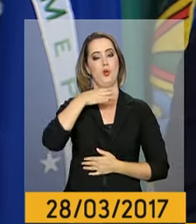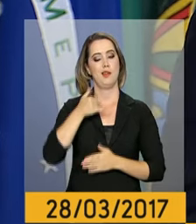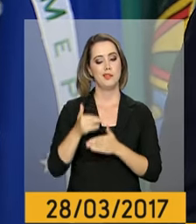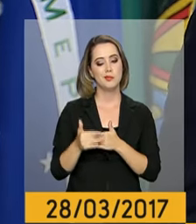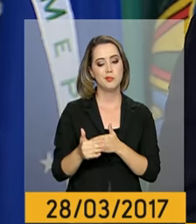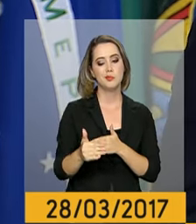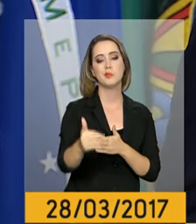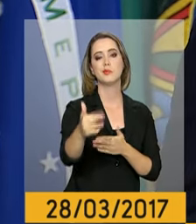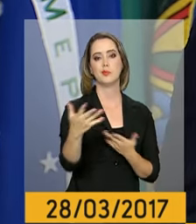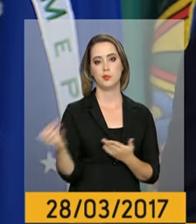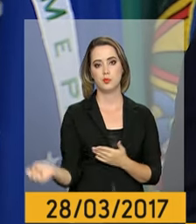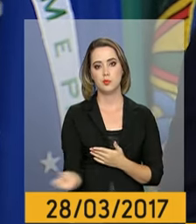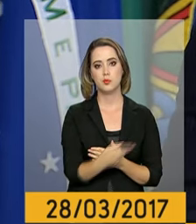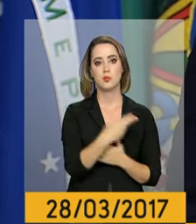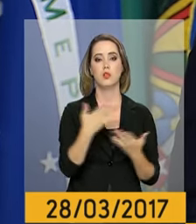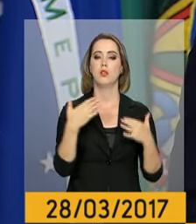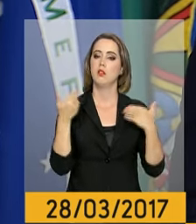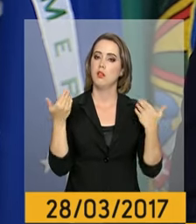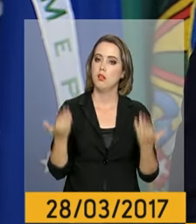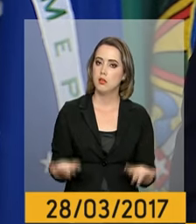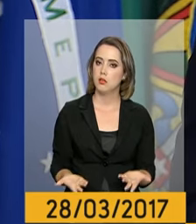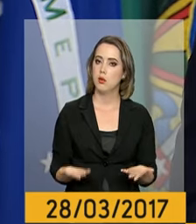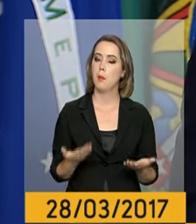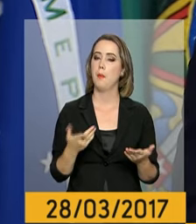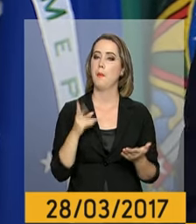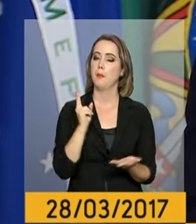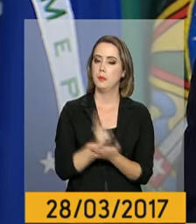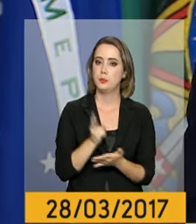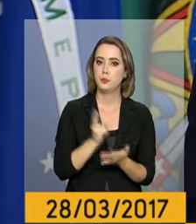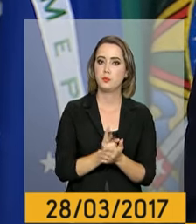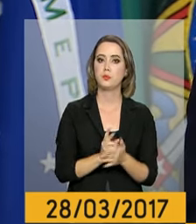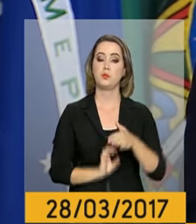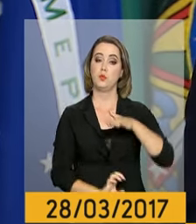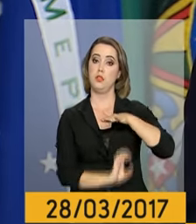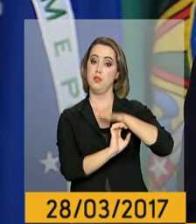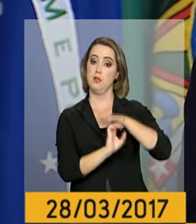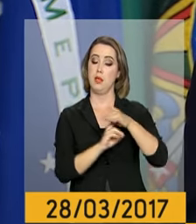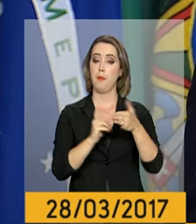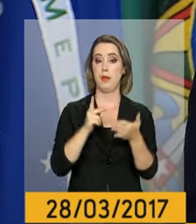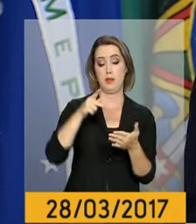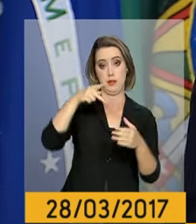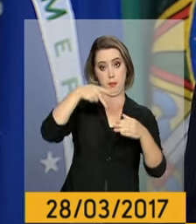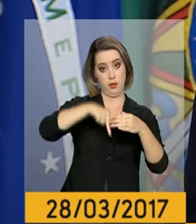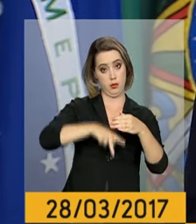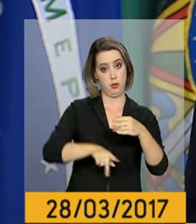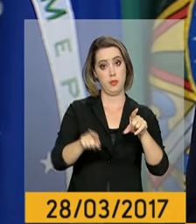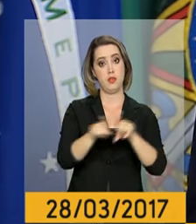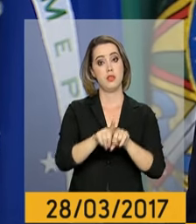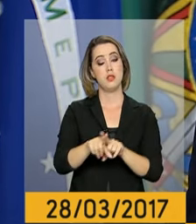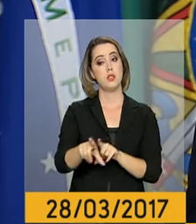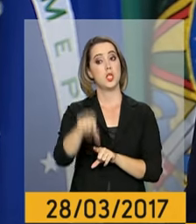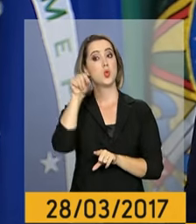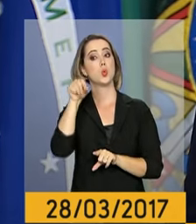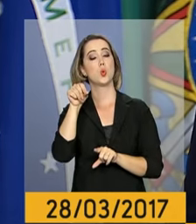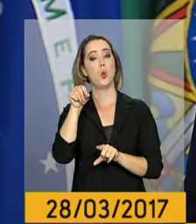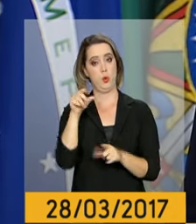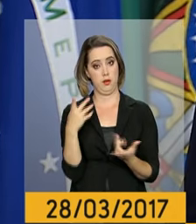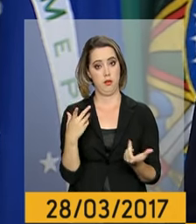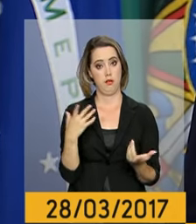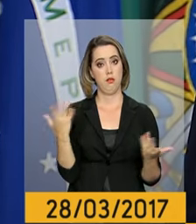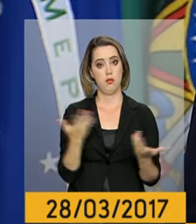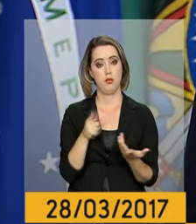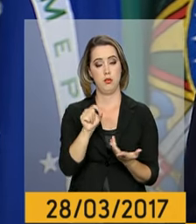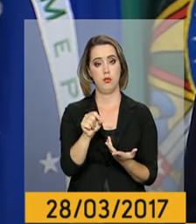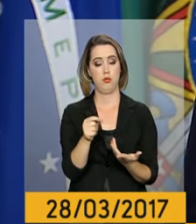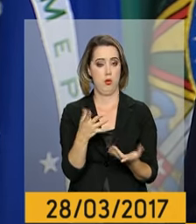adiante esta fórmula de modo que embora a Petrobras tenha preferência ela a exercitar quando for da